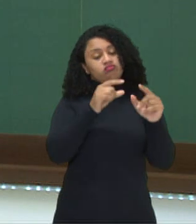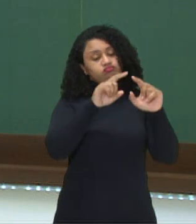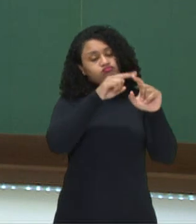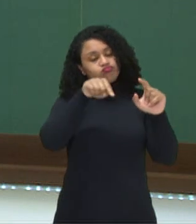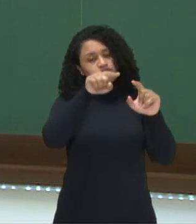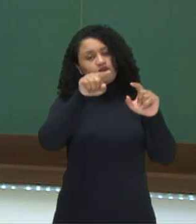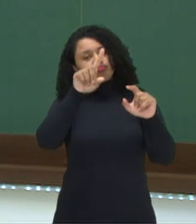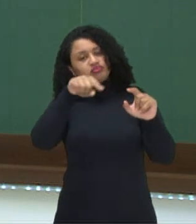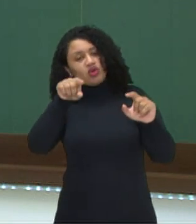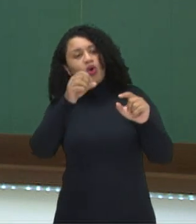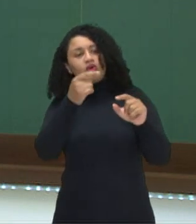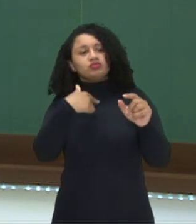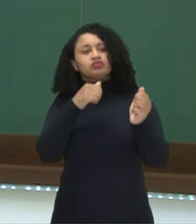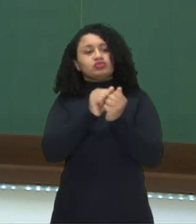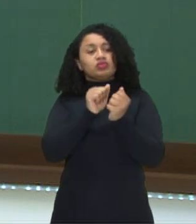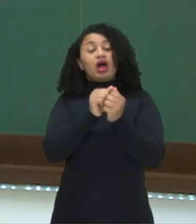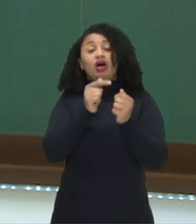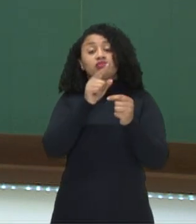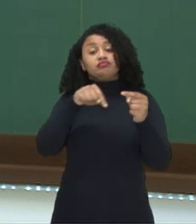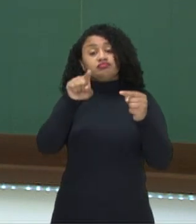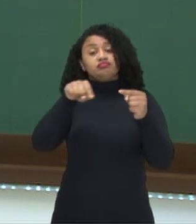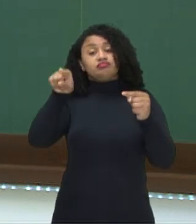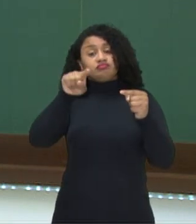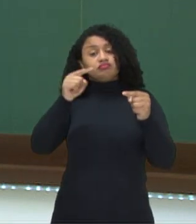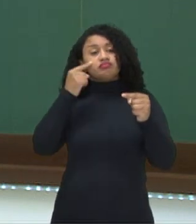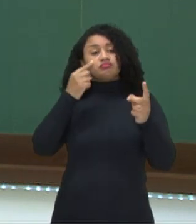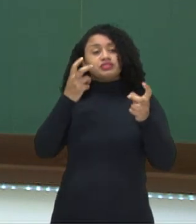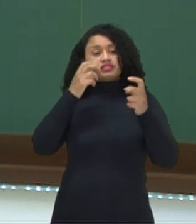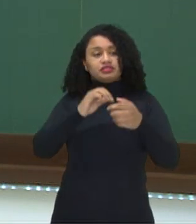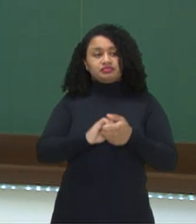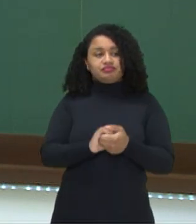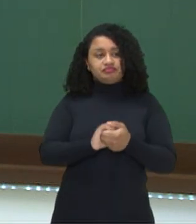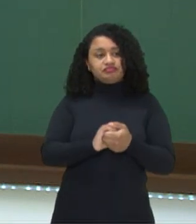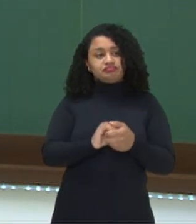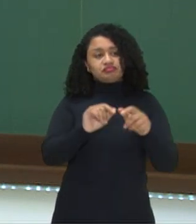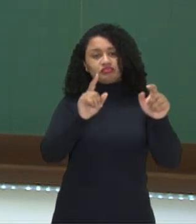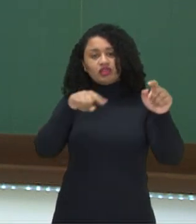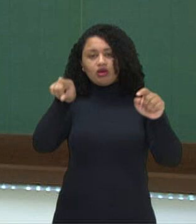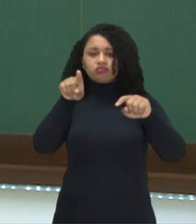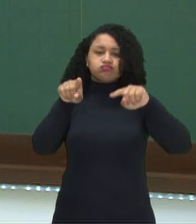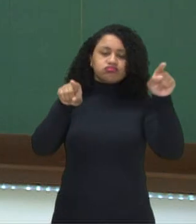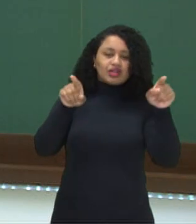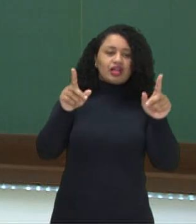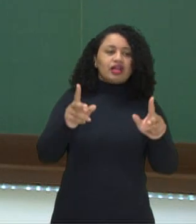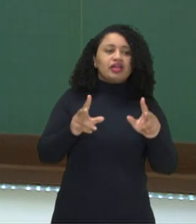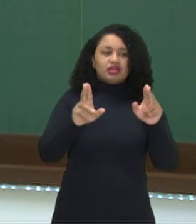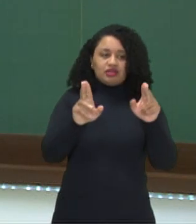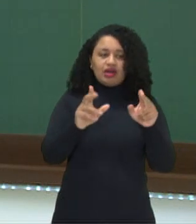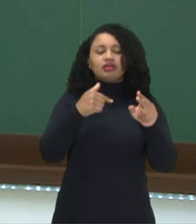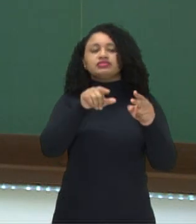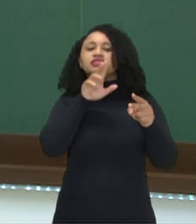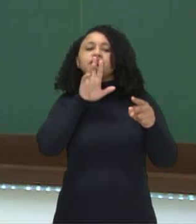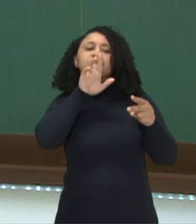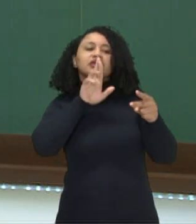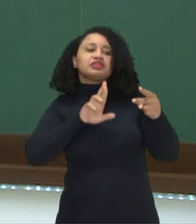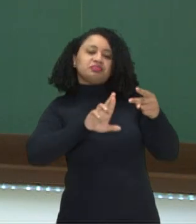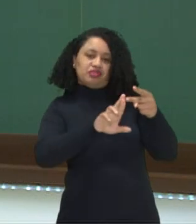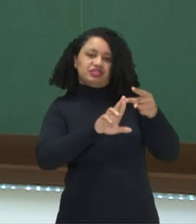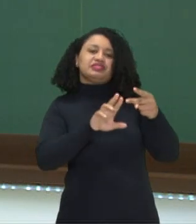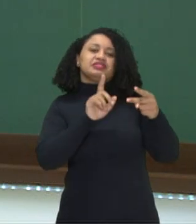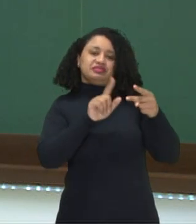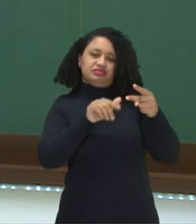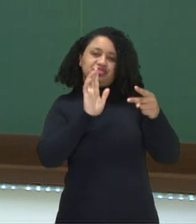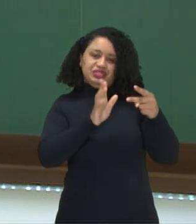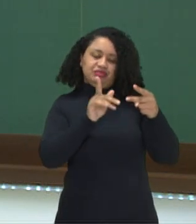coloca um do ladinho do outro. Eu marquei. Então, aqui, ó, o 3A ao quadrado com o menos 2A ao quadrado, A ao